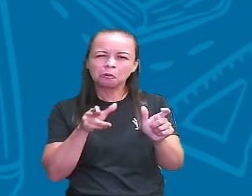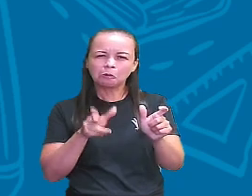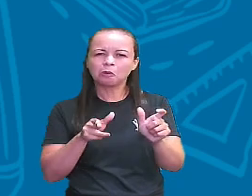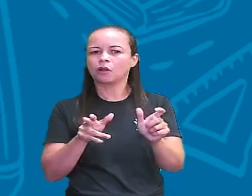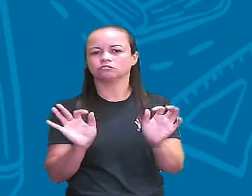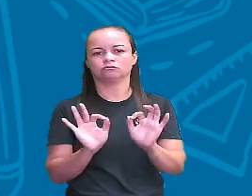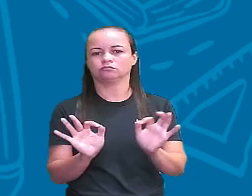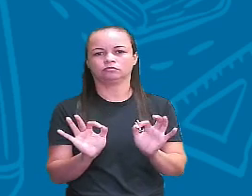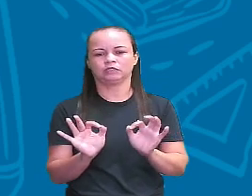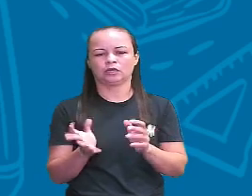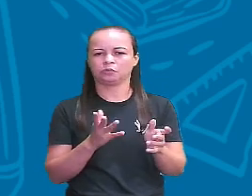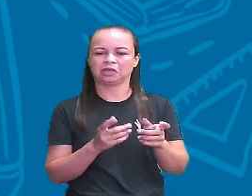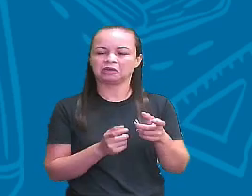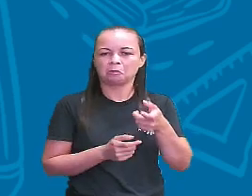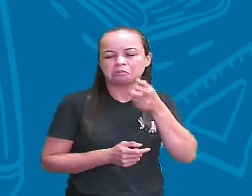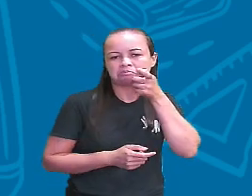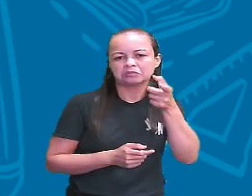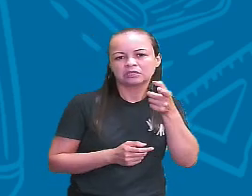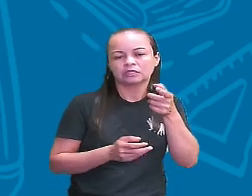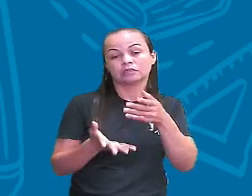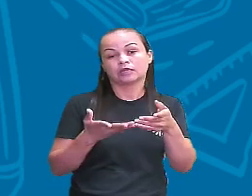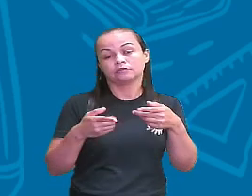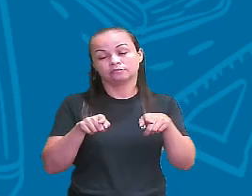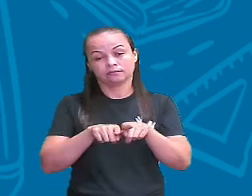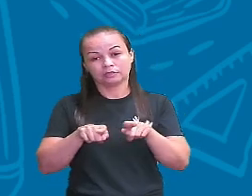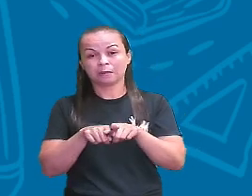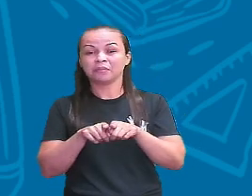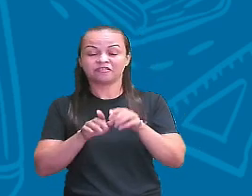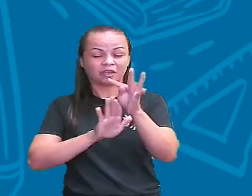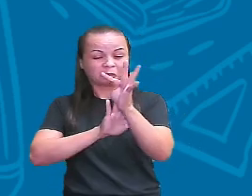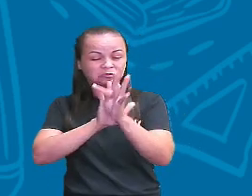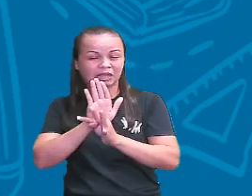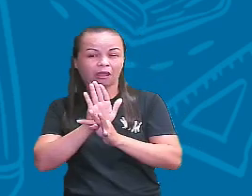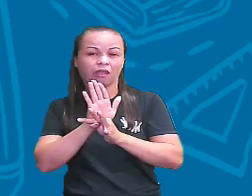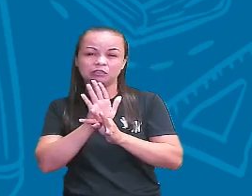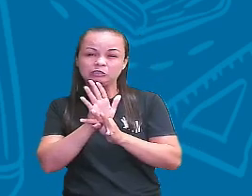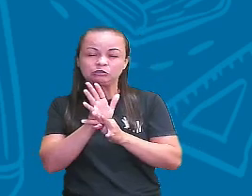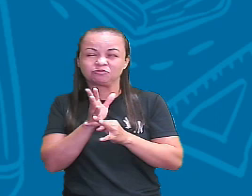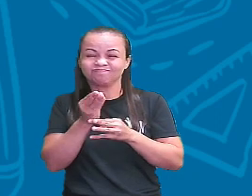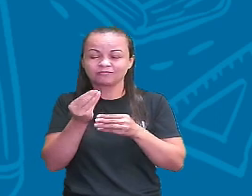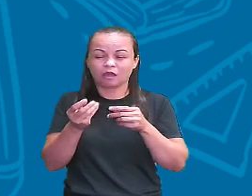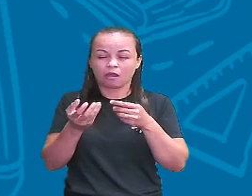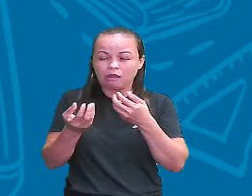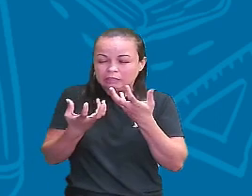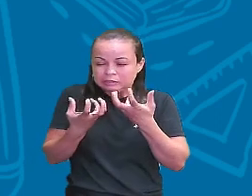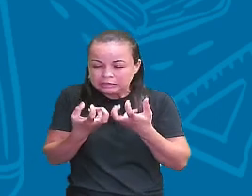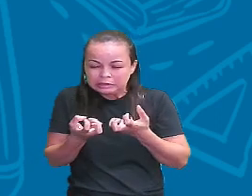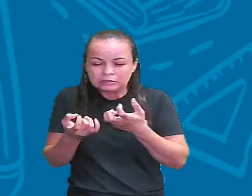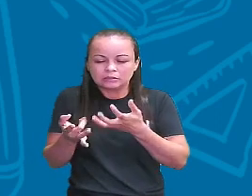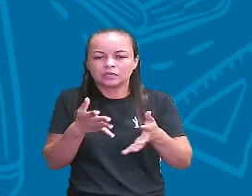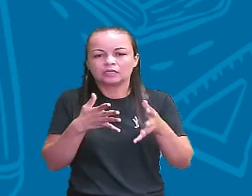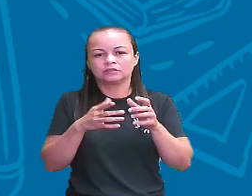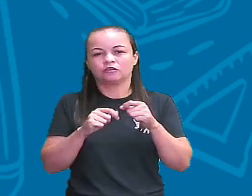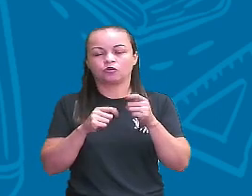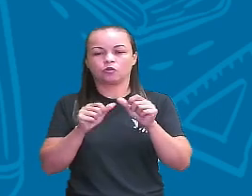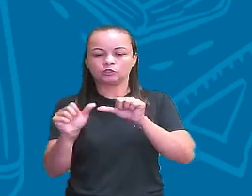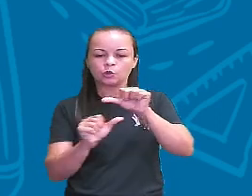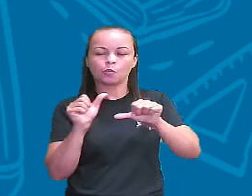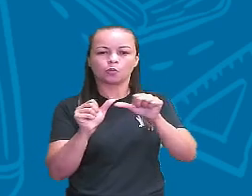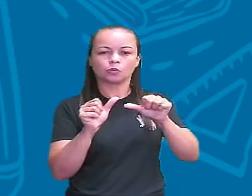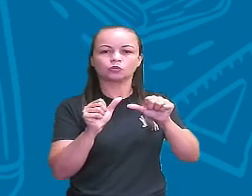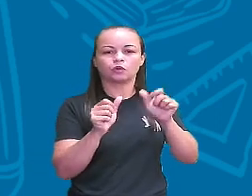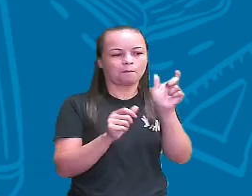não tão interessante, né? E também ficar um texto cansativo. Então, quando eu troco, substituo as palavras